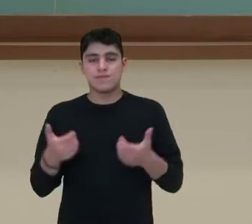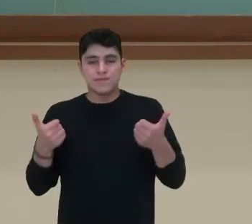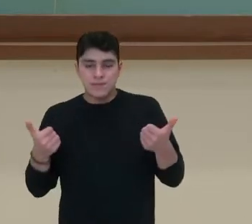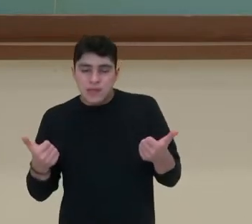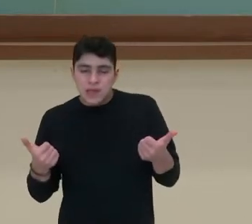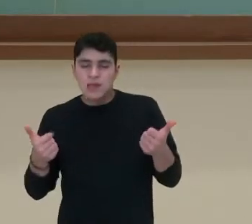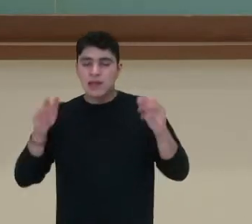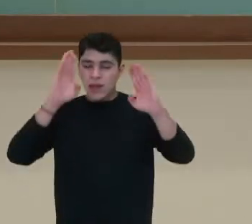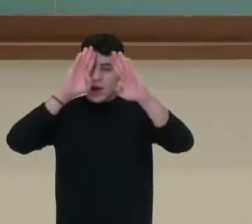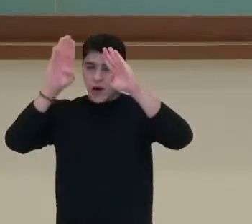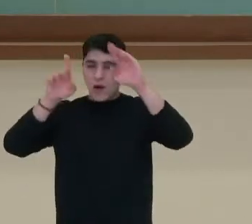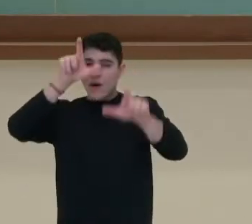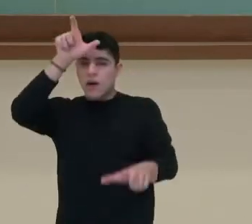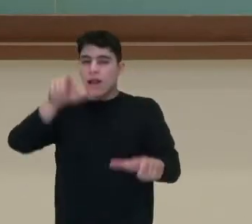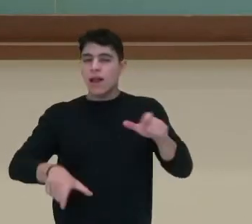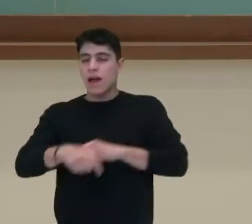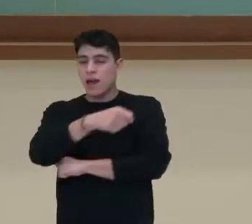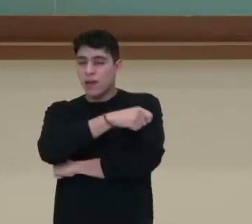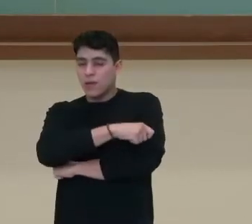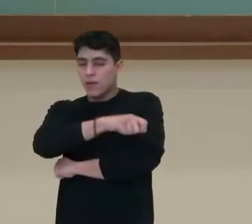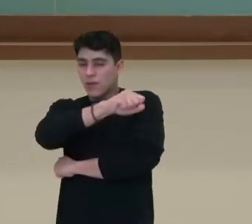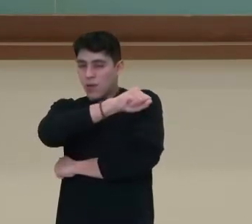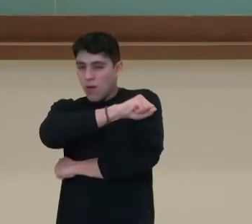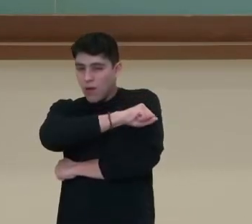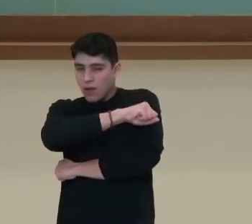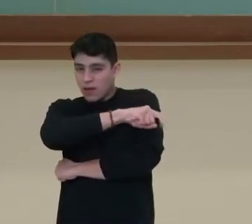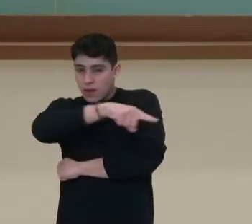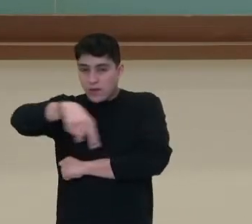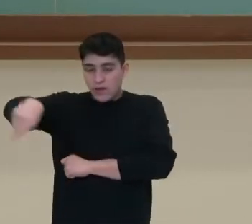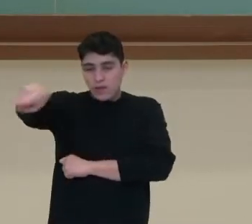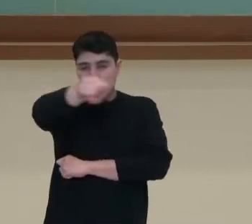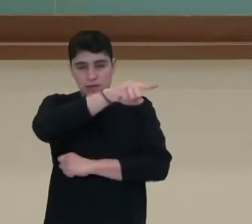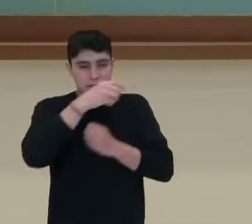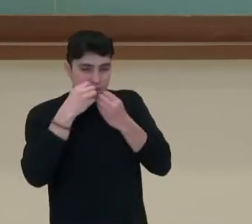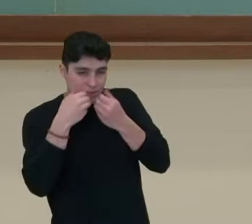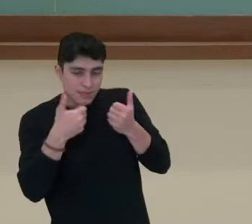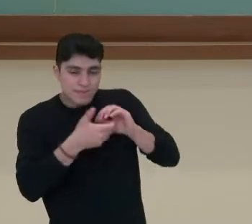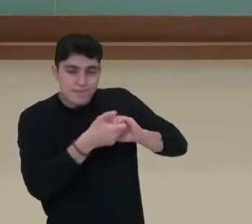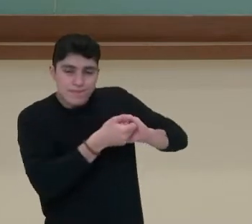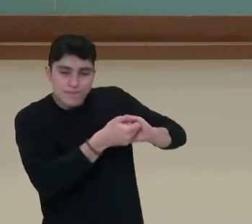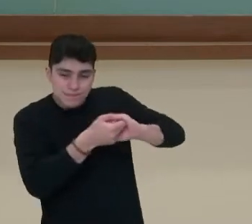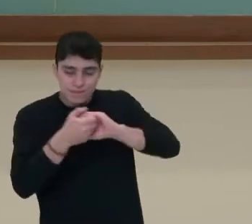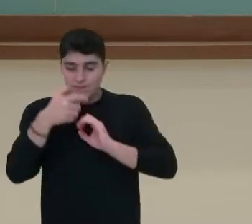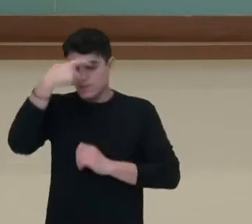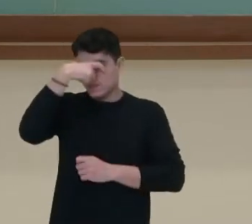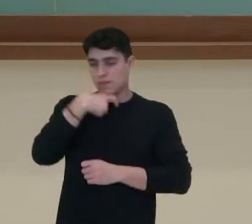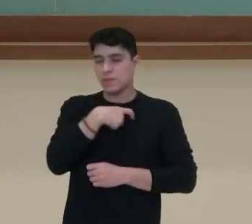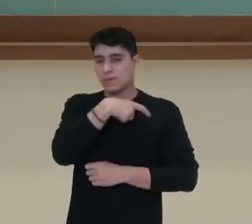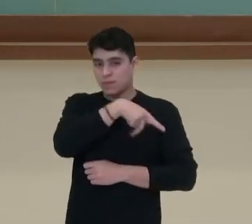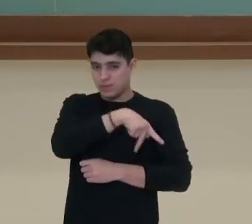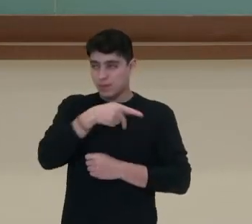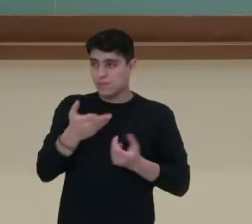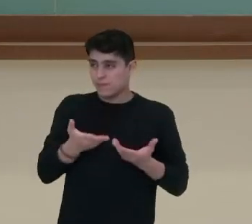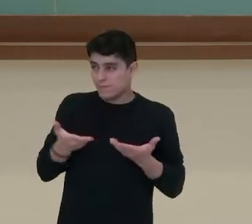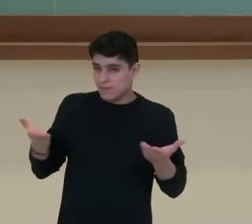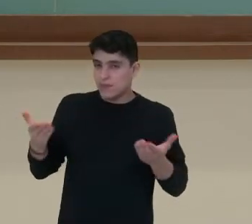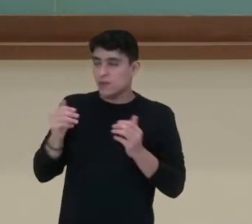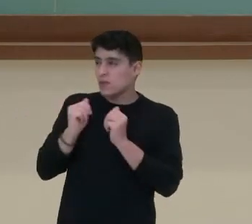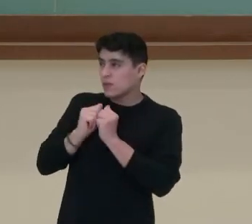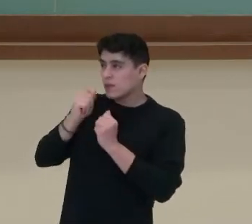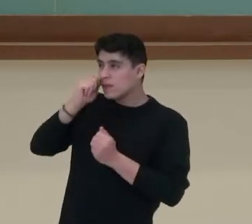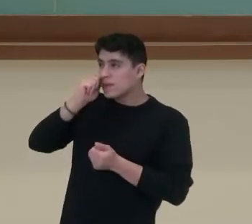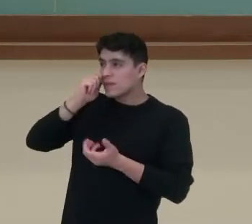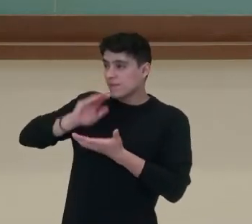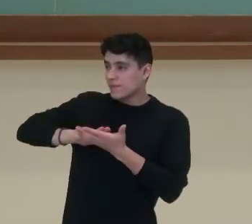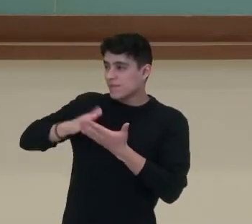Olá, estudantes do 8º ano do ensino fundamental. Saudações geográficas. Eu sou o professor André. Estamos aqui com o nosso amigo